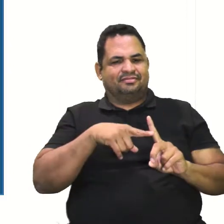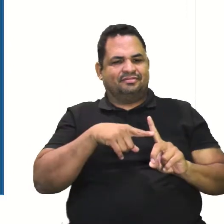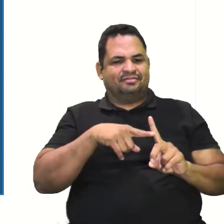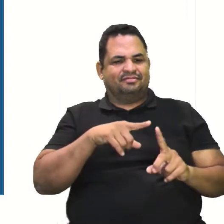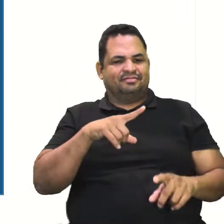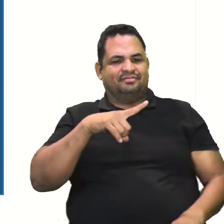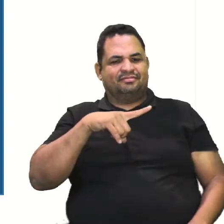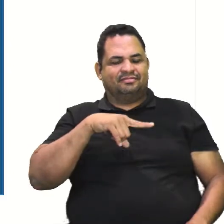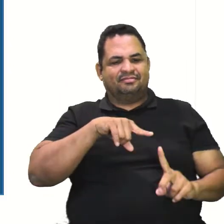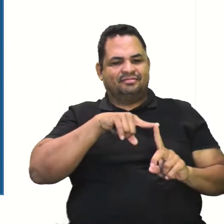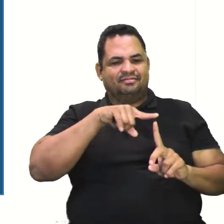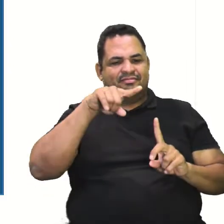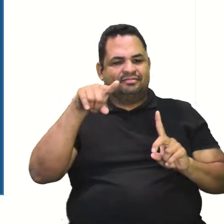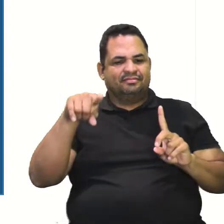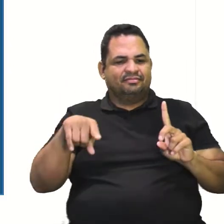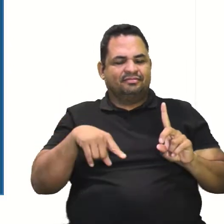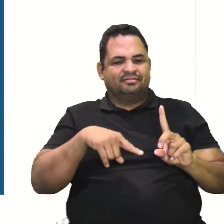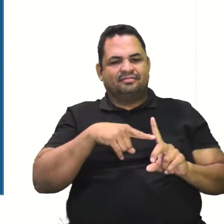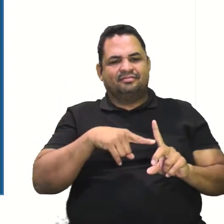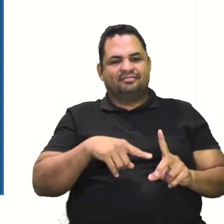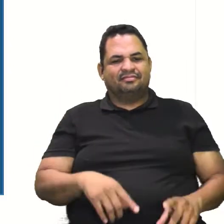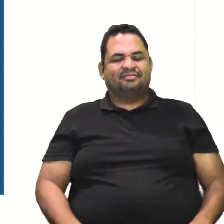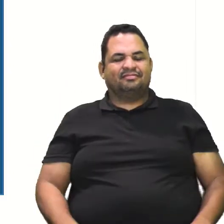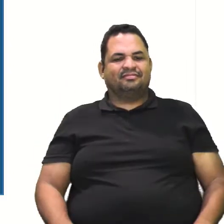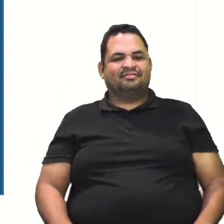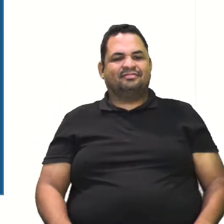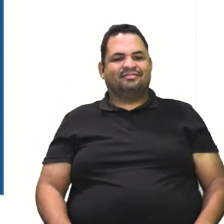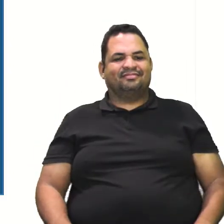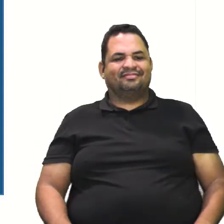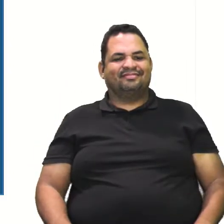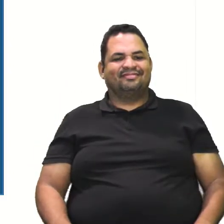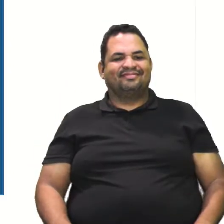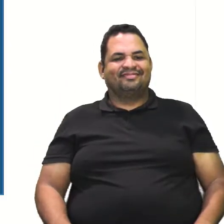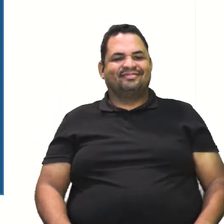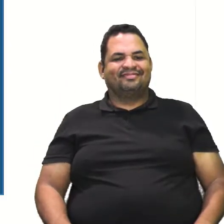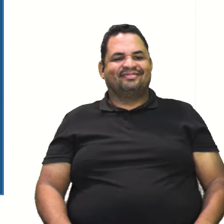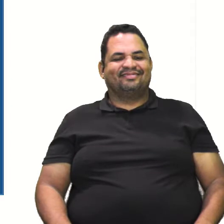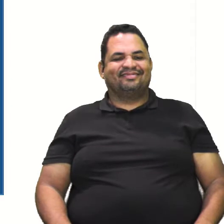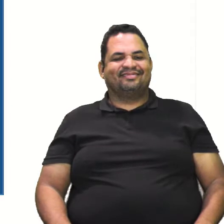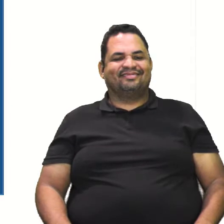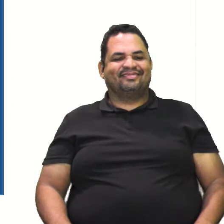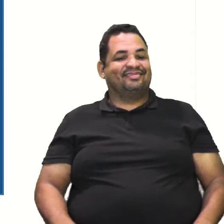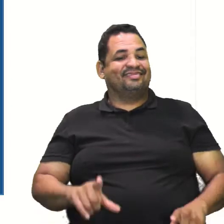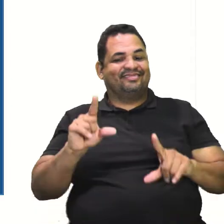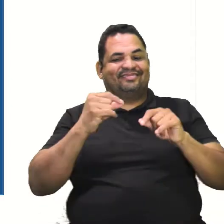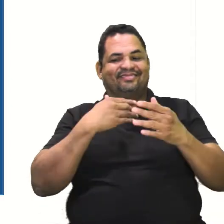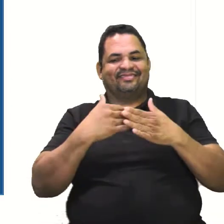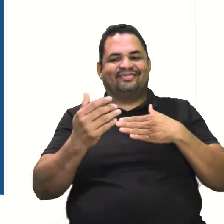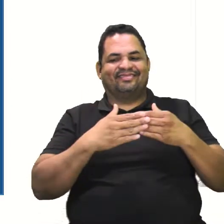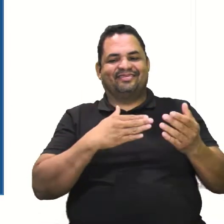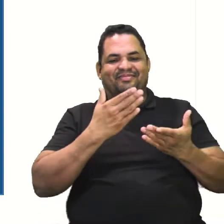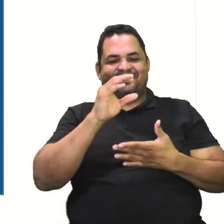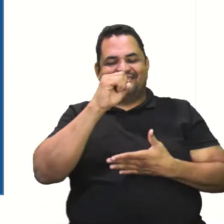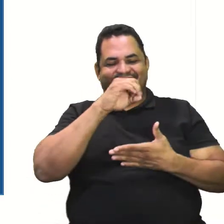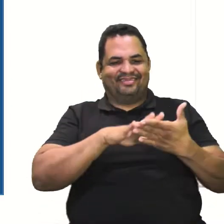circunferência, tem circunferência lá? Se a galera não sabe, a galera... Chuta.